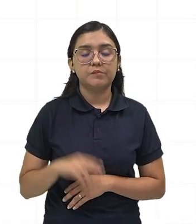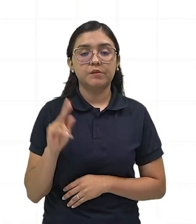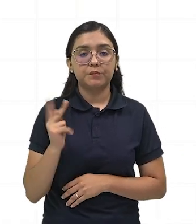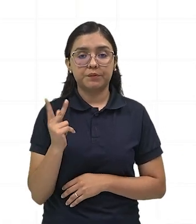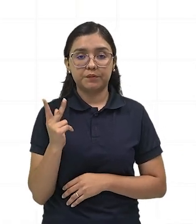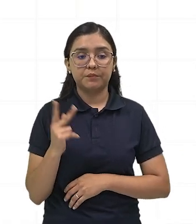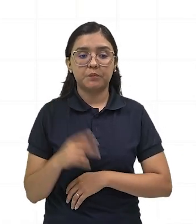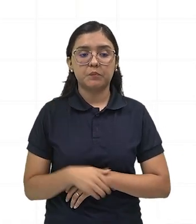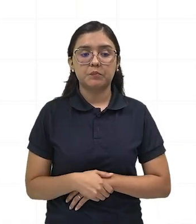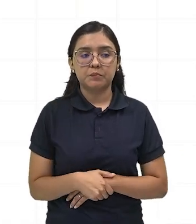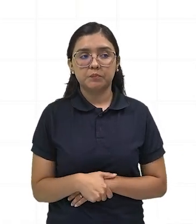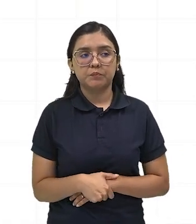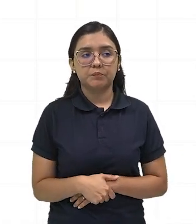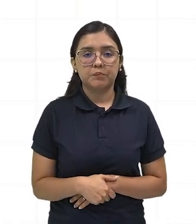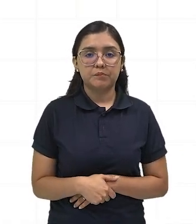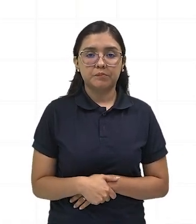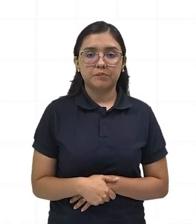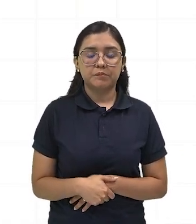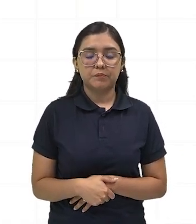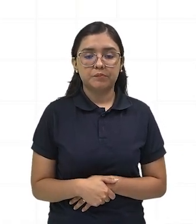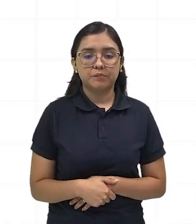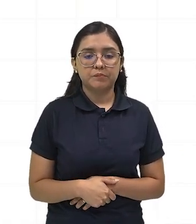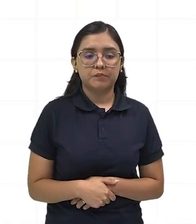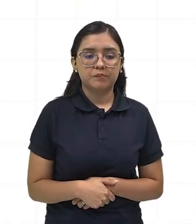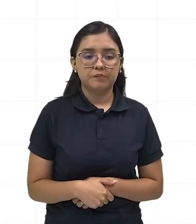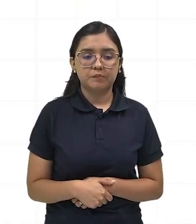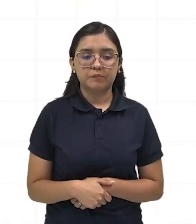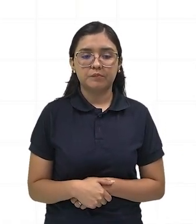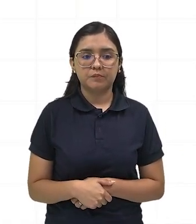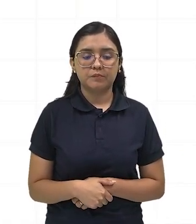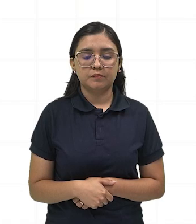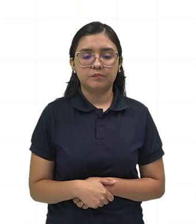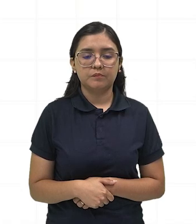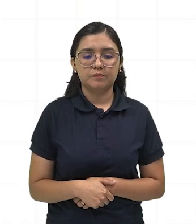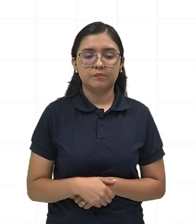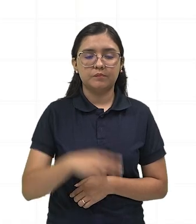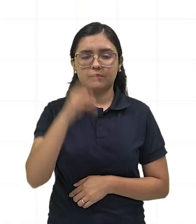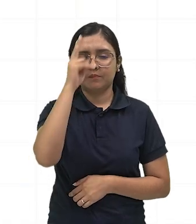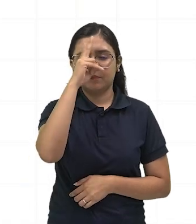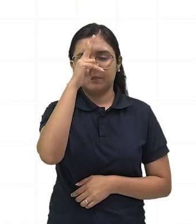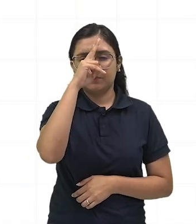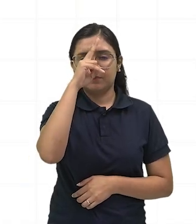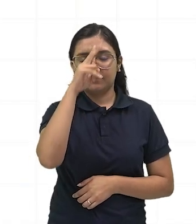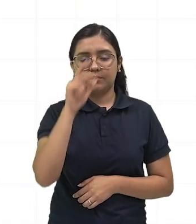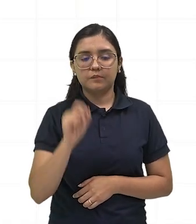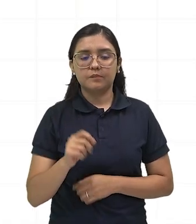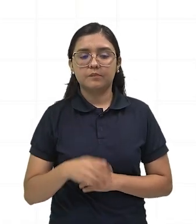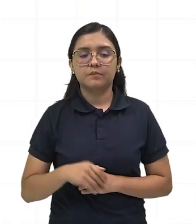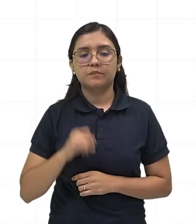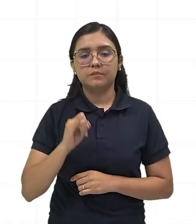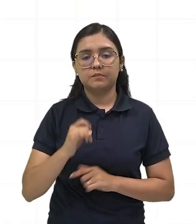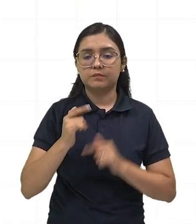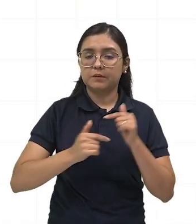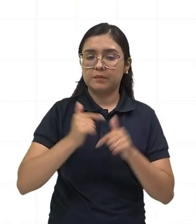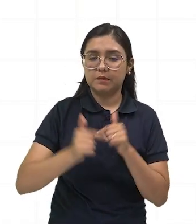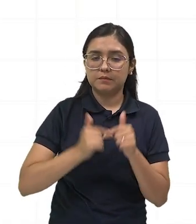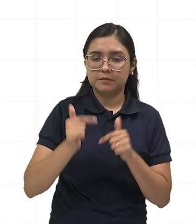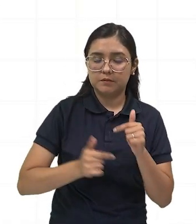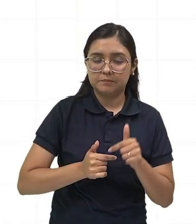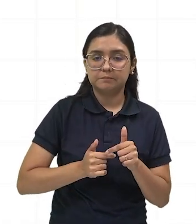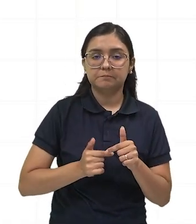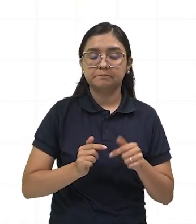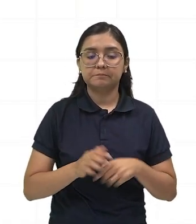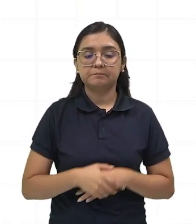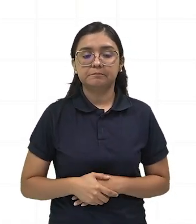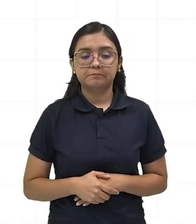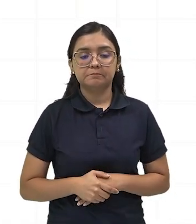H. Tá? E lembrando então que quanto mais horas ele trabalhar,